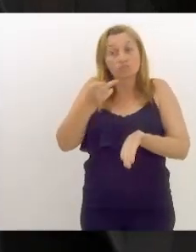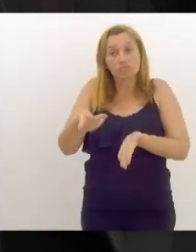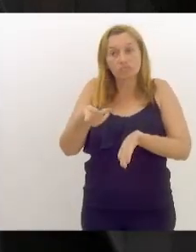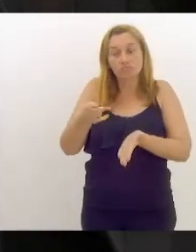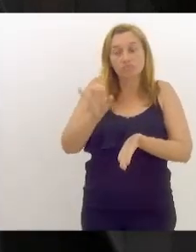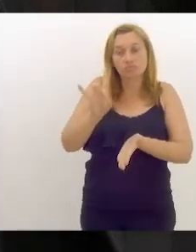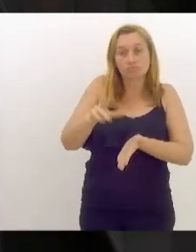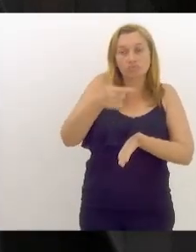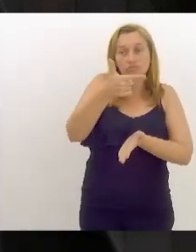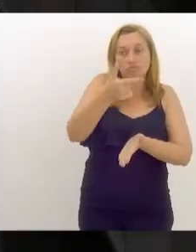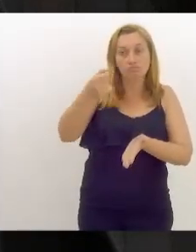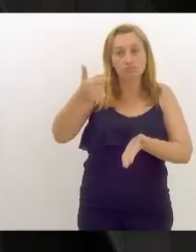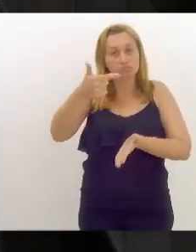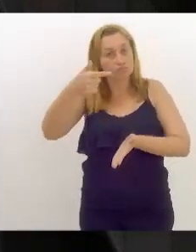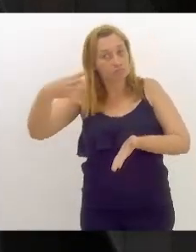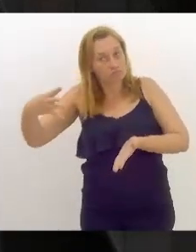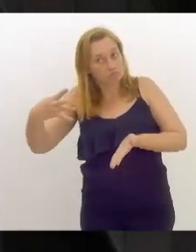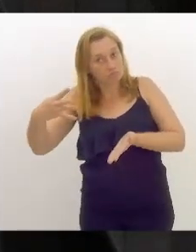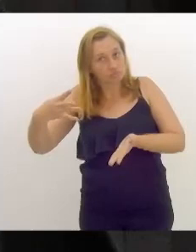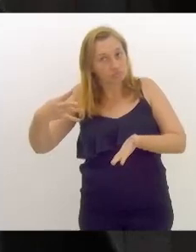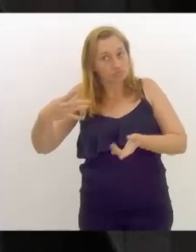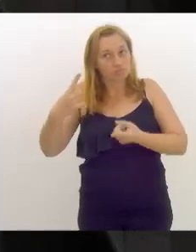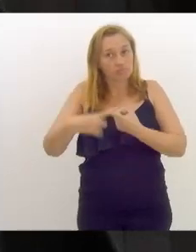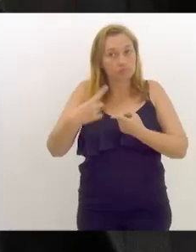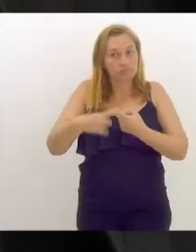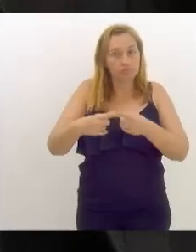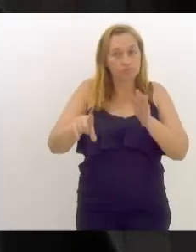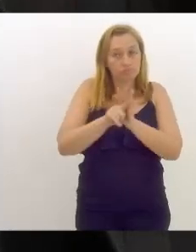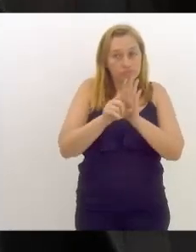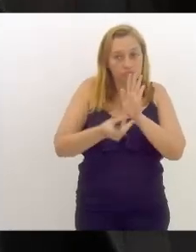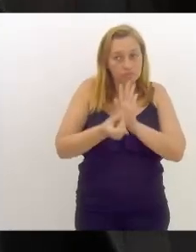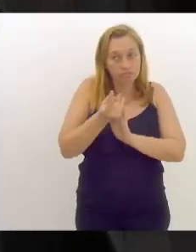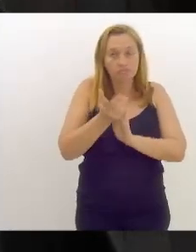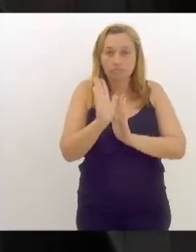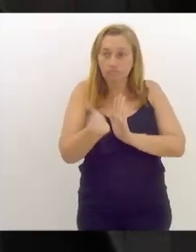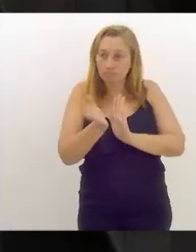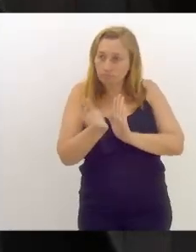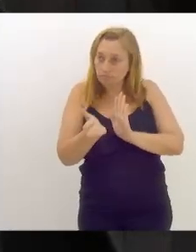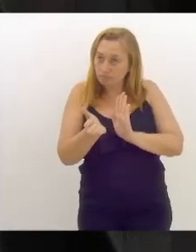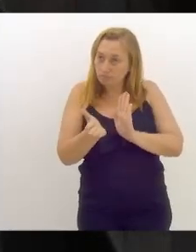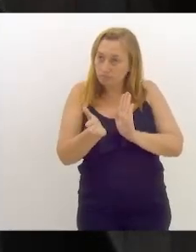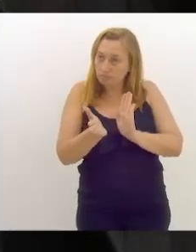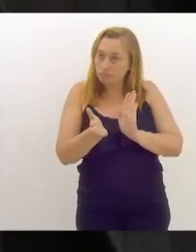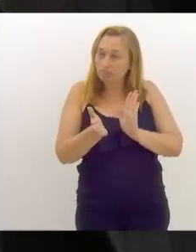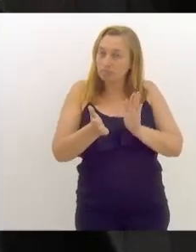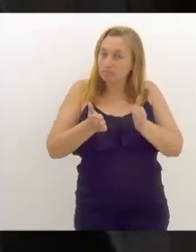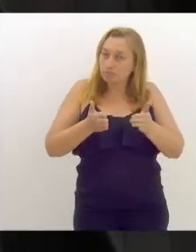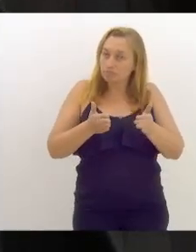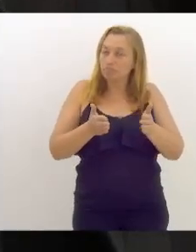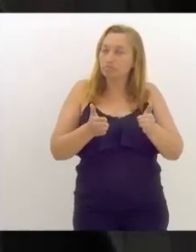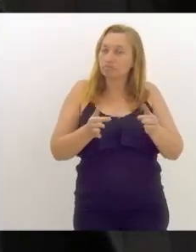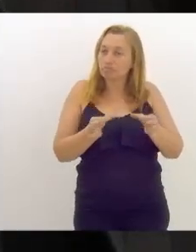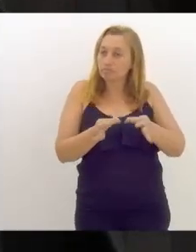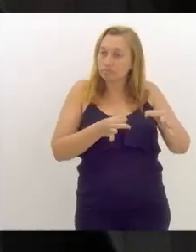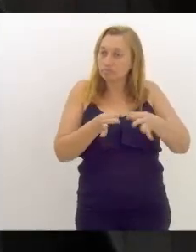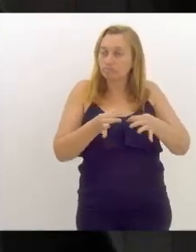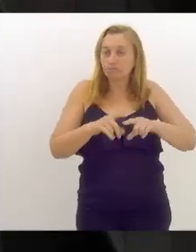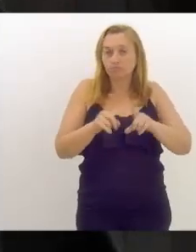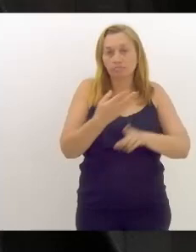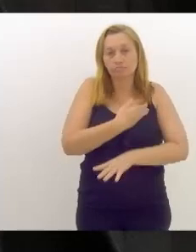em 2024, porque a LDO já estava em tramitação. Mas o presidente da